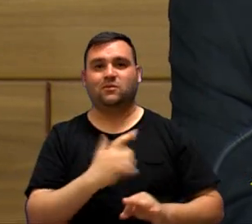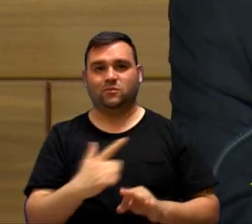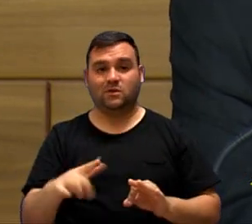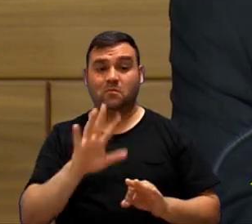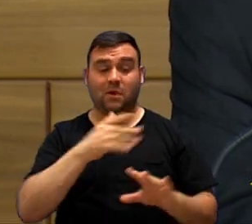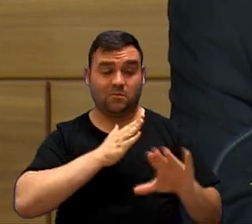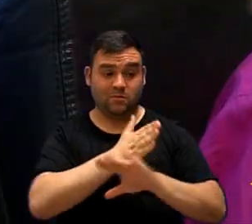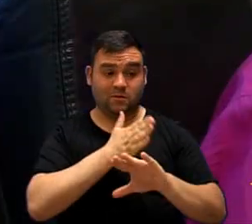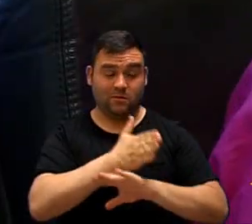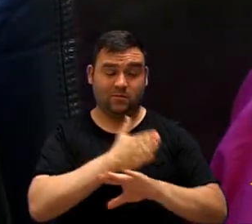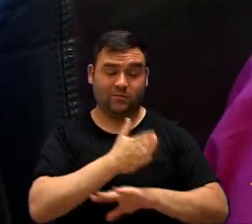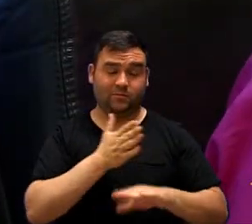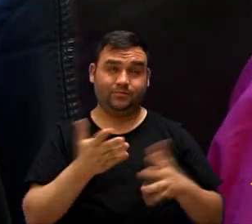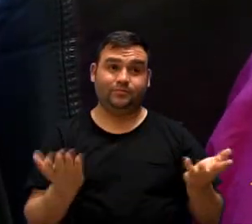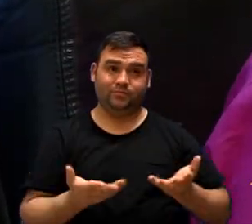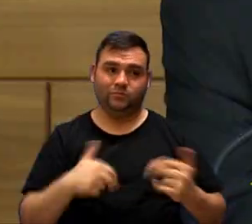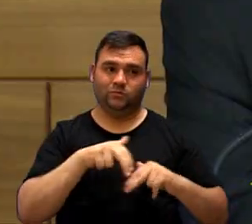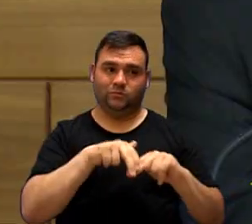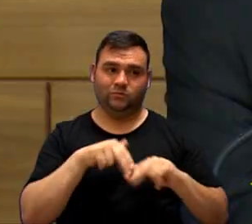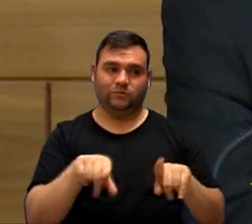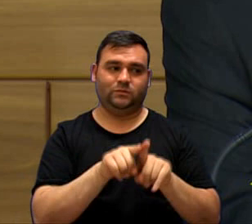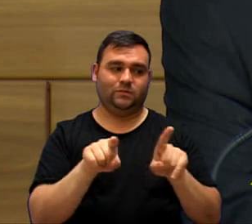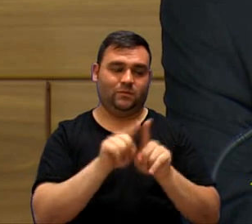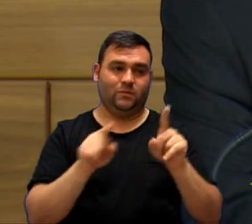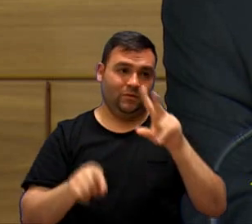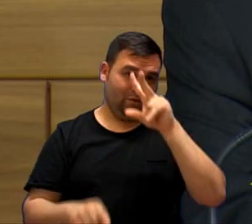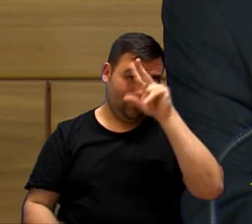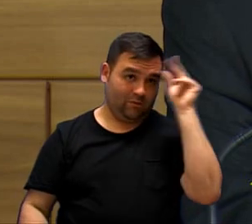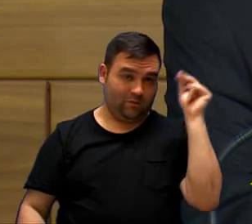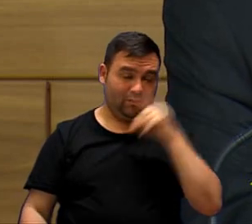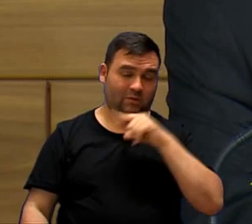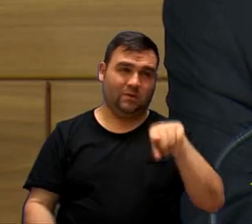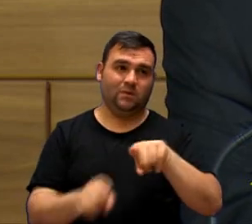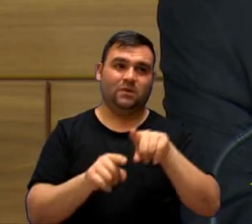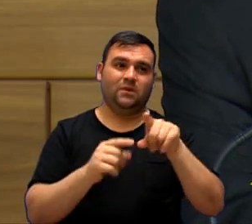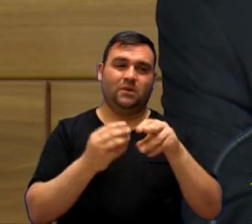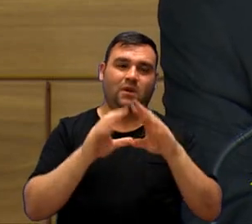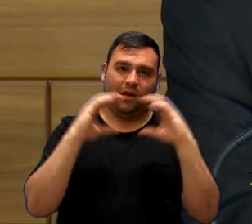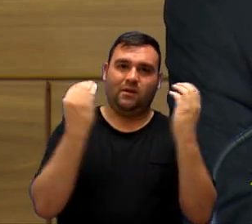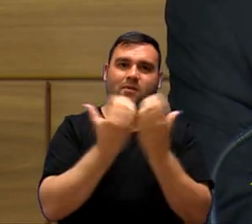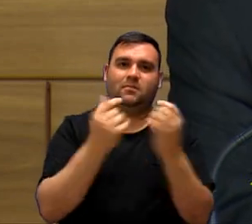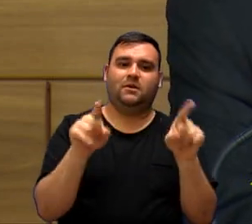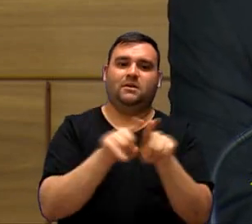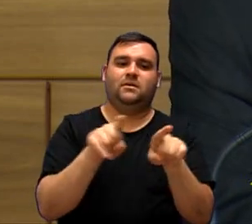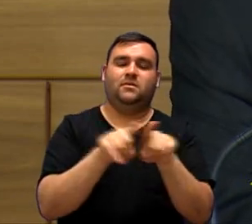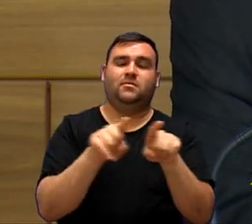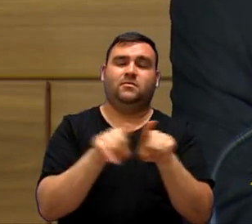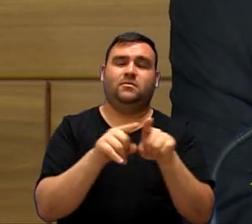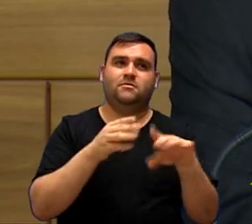a participação, por isso que a participação do poder público, através da prefeitura e da Câmara Municipal,